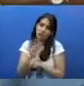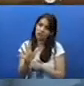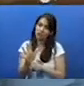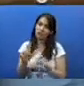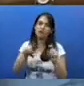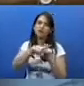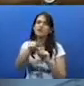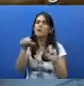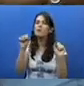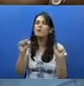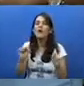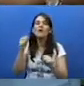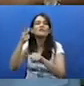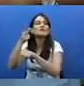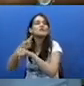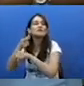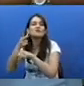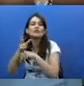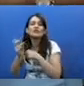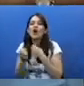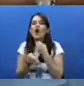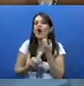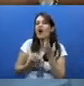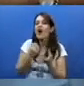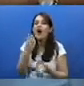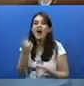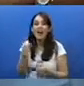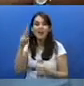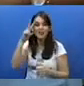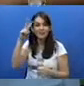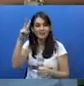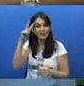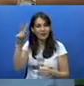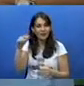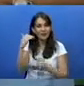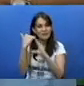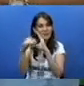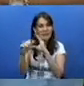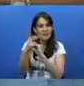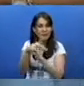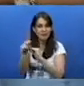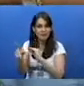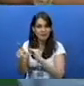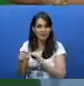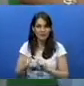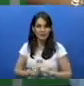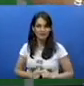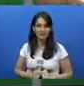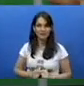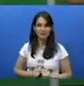esse videozinho recontando a história e mandar para a sua professora, eu tenho certeza que ela irá gostar.